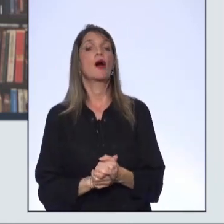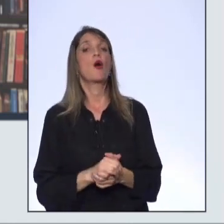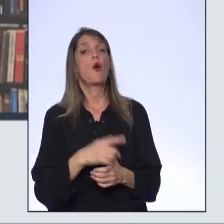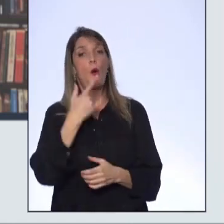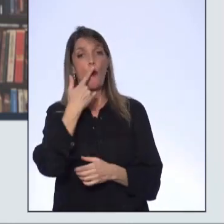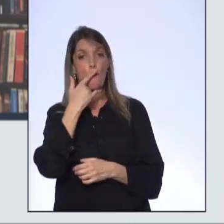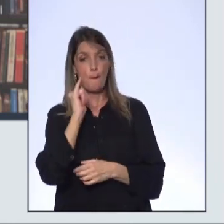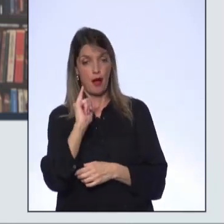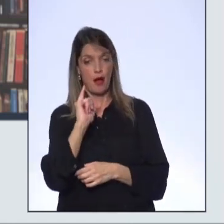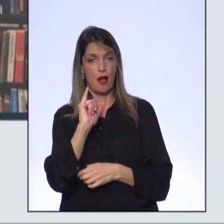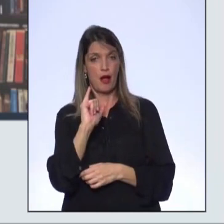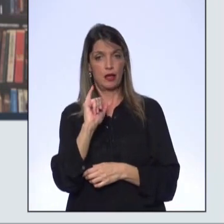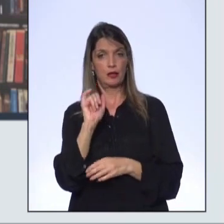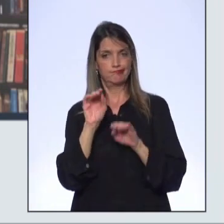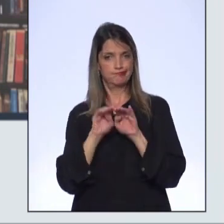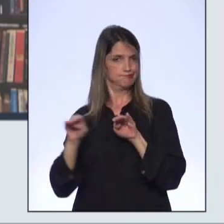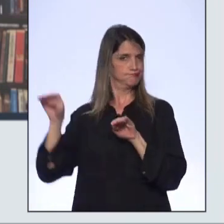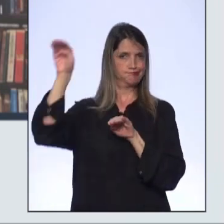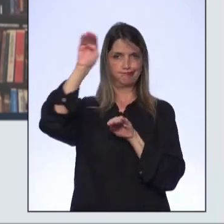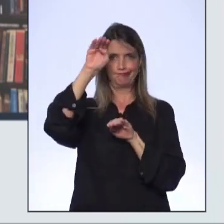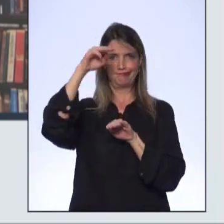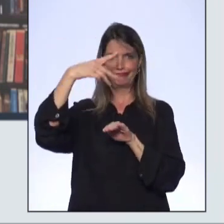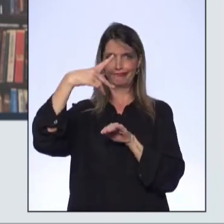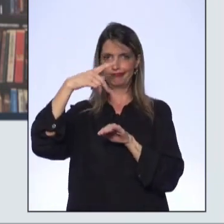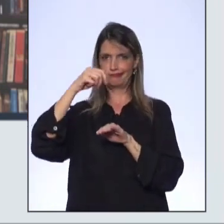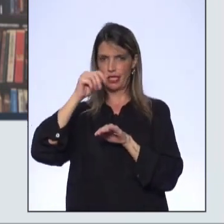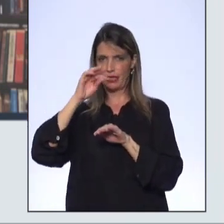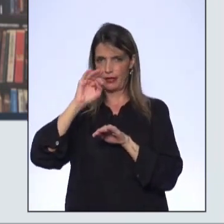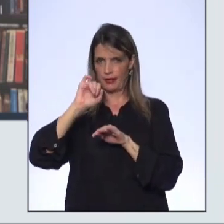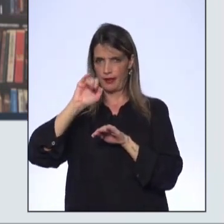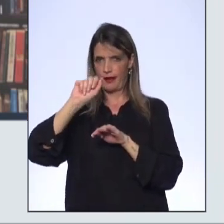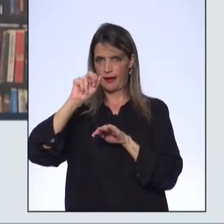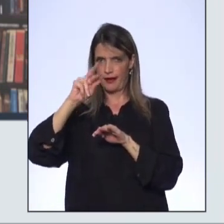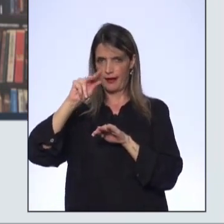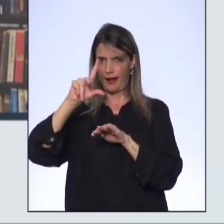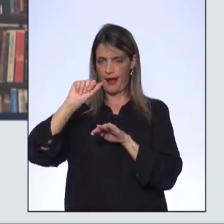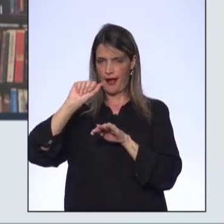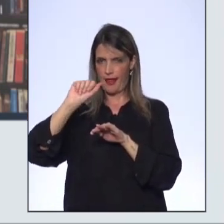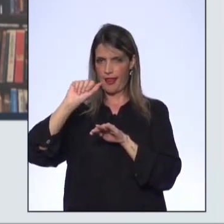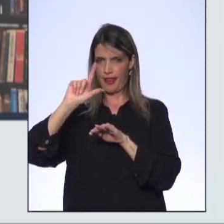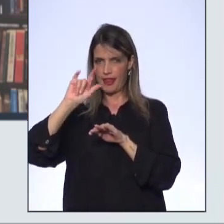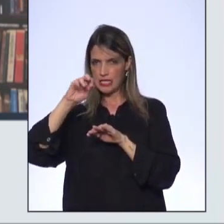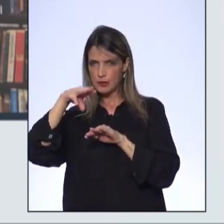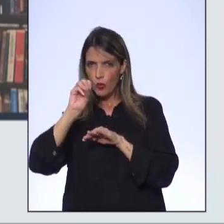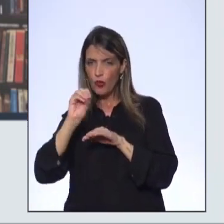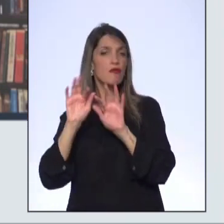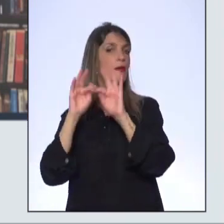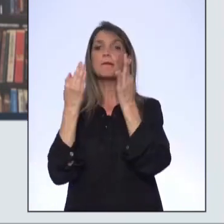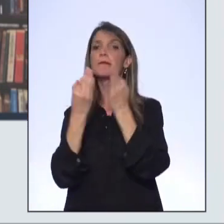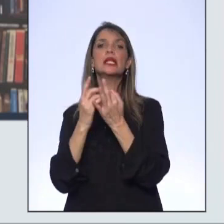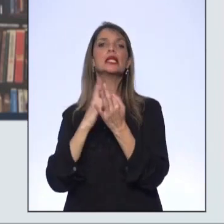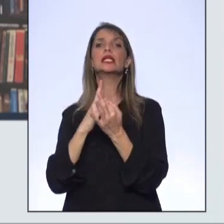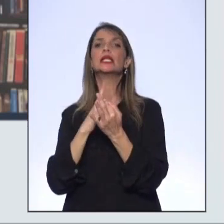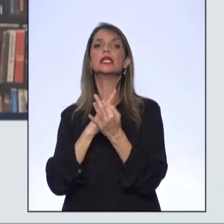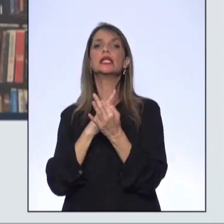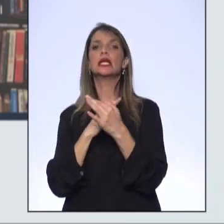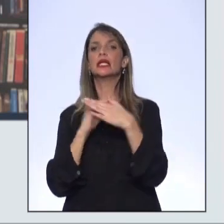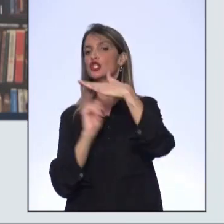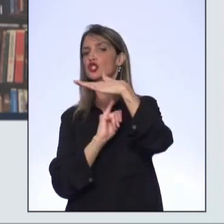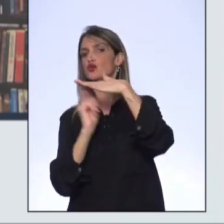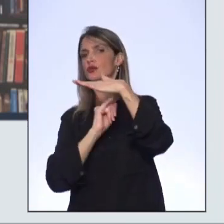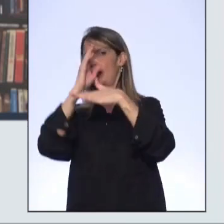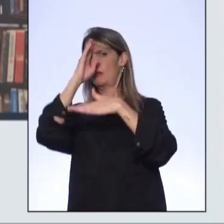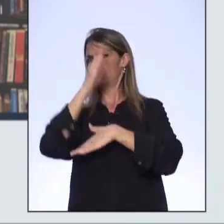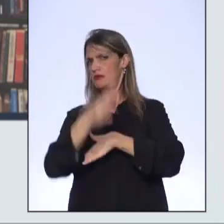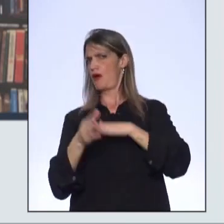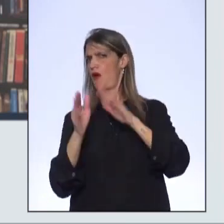status social, o patriarcalismo é mais forte em sociedades em que a família constitui a instituição principal,